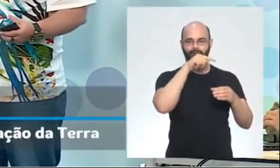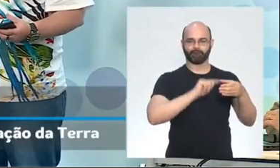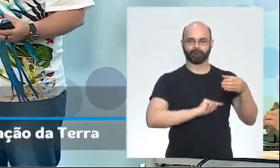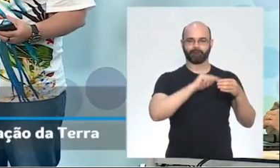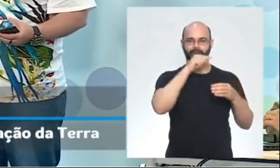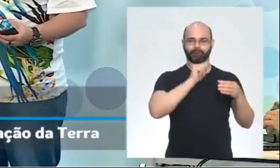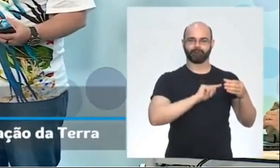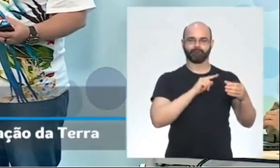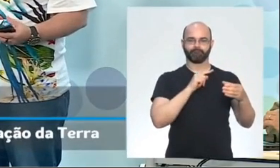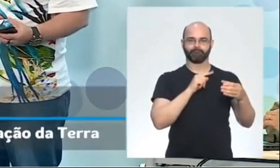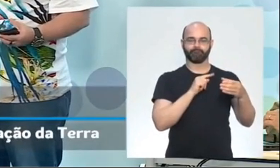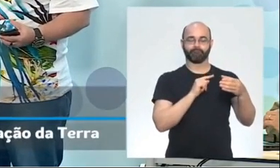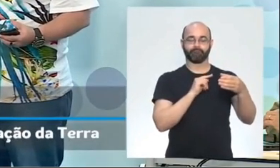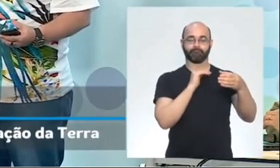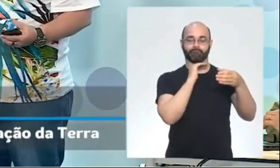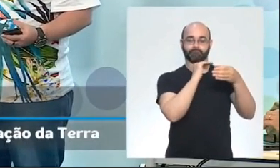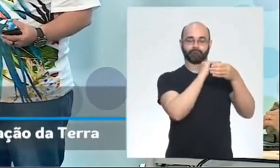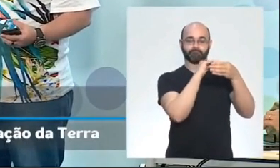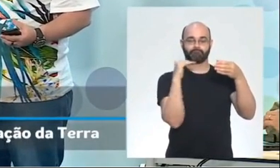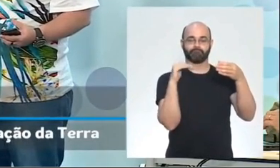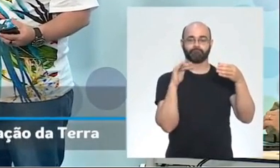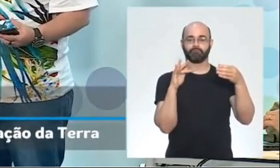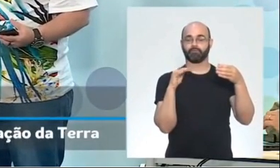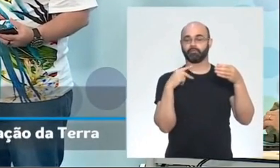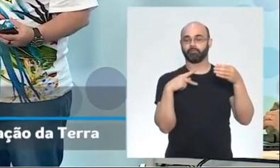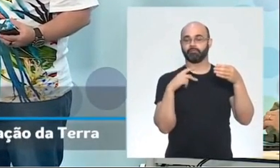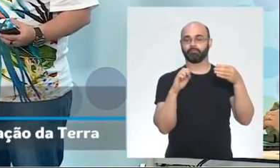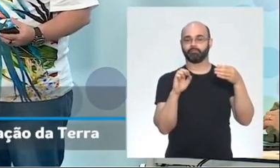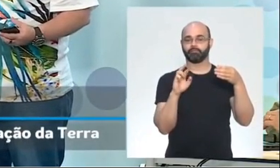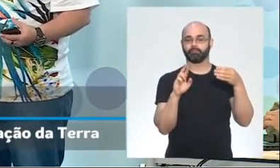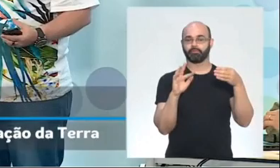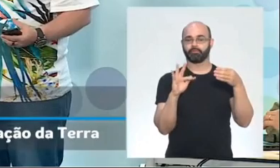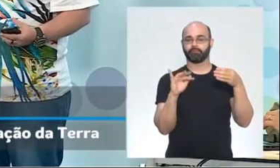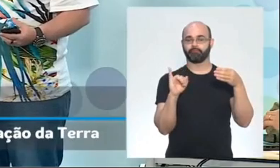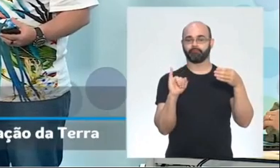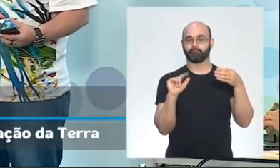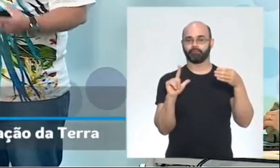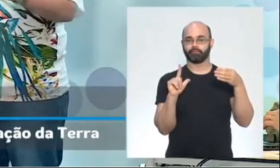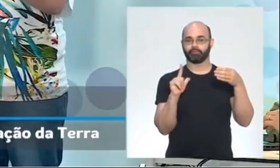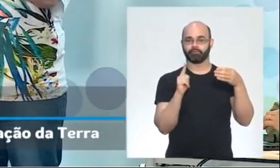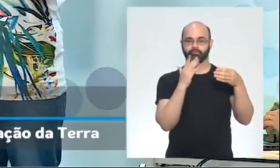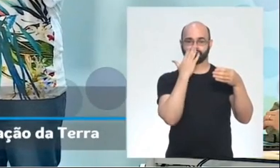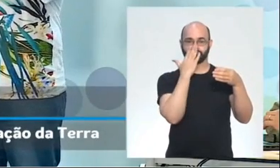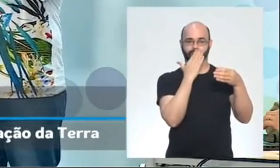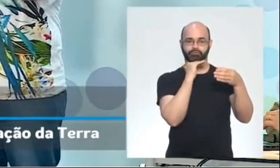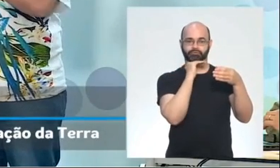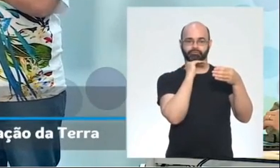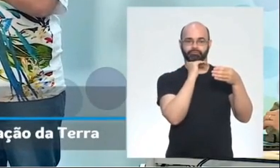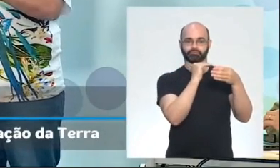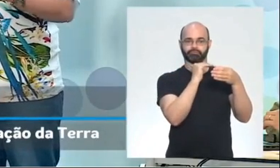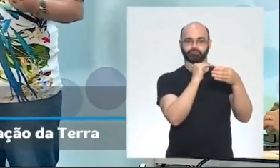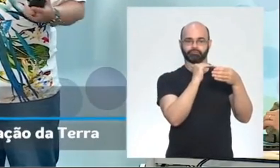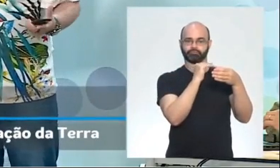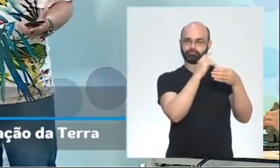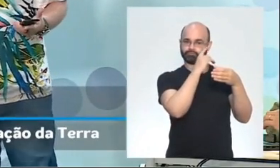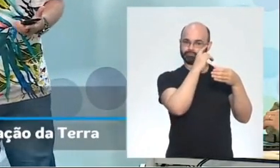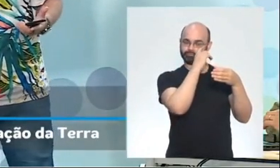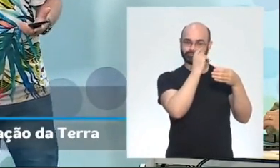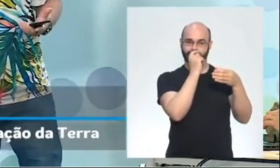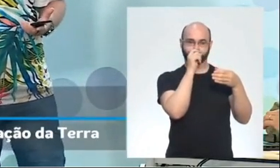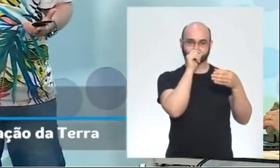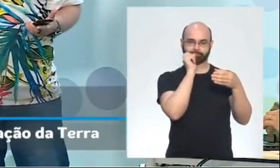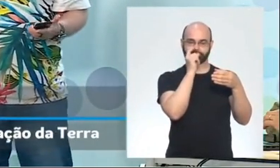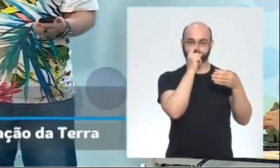Quando eu vejo o perfil, eu estou vendo essa parte aqui de frente para a garrafa. Então, é a parte do perfil. A mesma